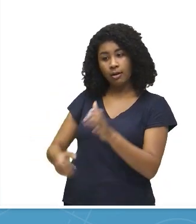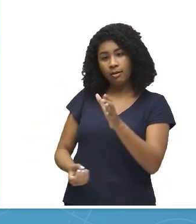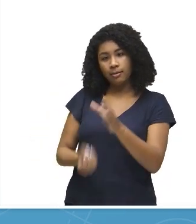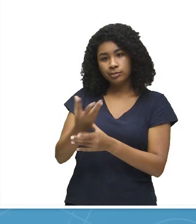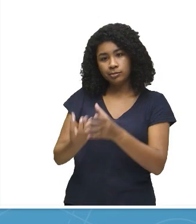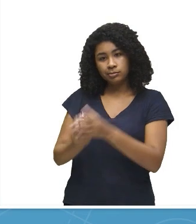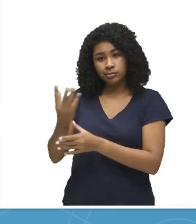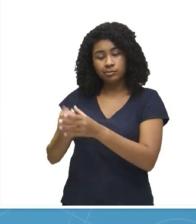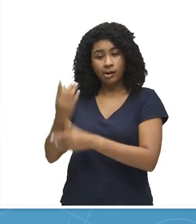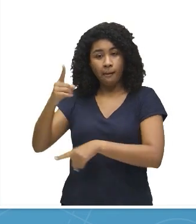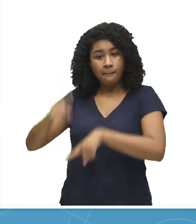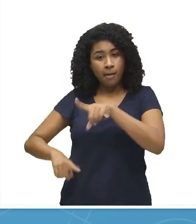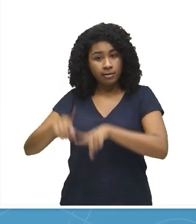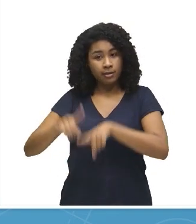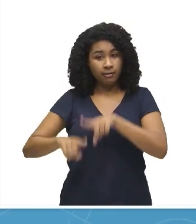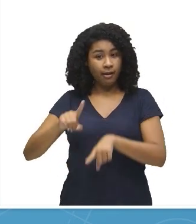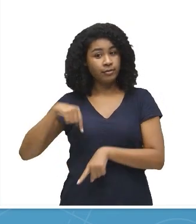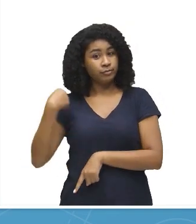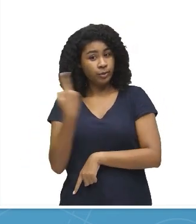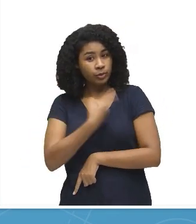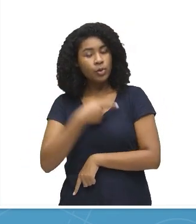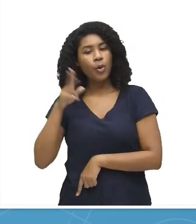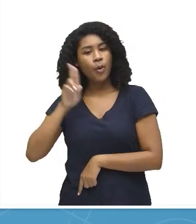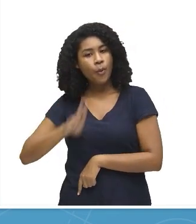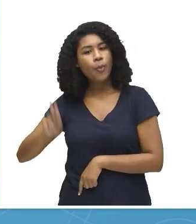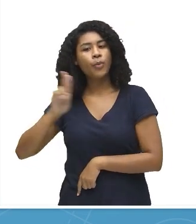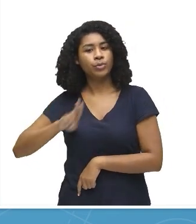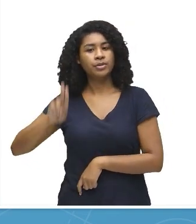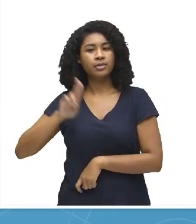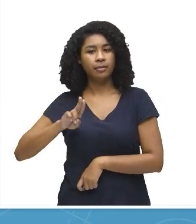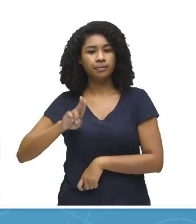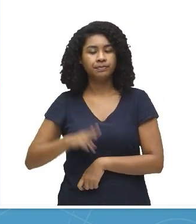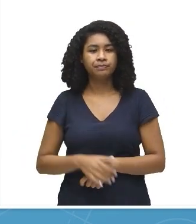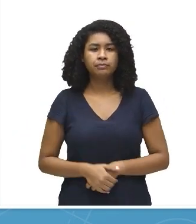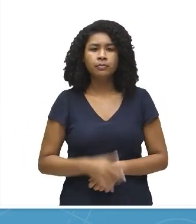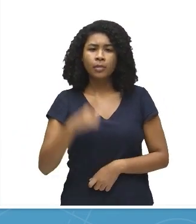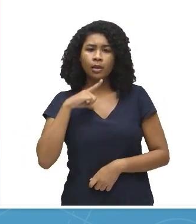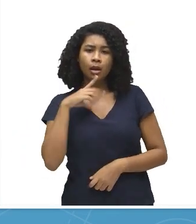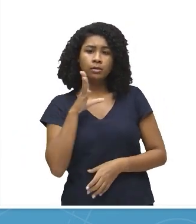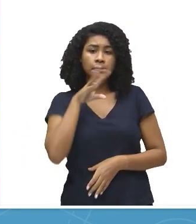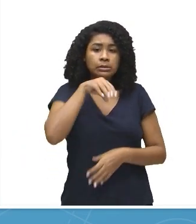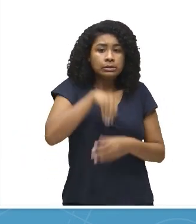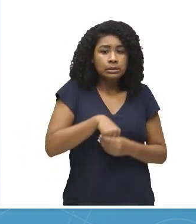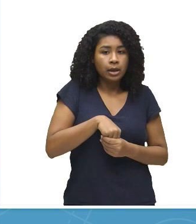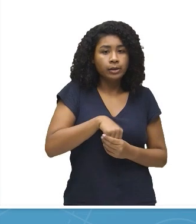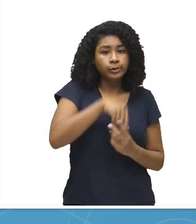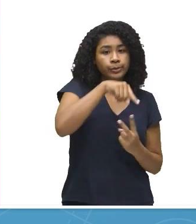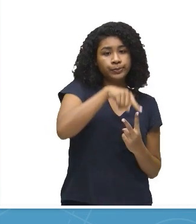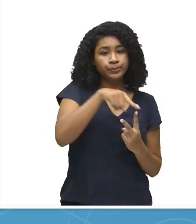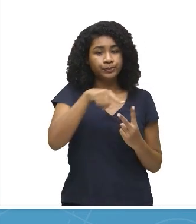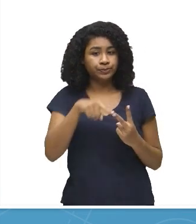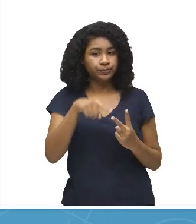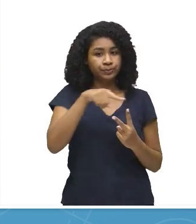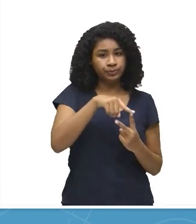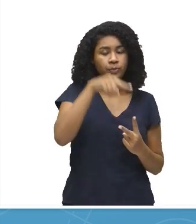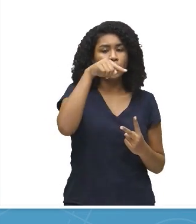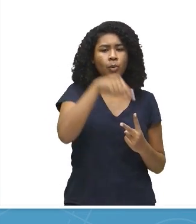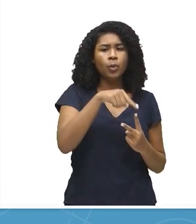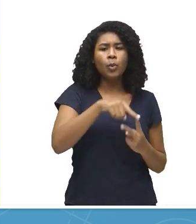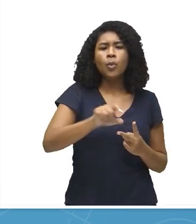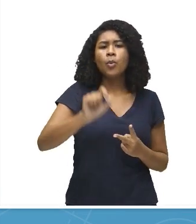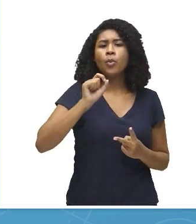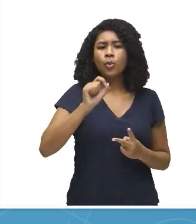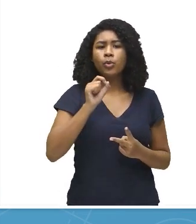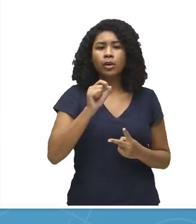forma direta ou indiretamente. Aí nós temos dentro da indústria de transformação a indústria de bens de produção. Essa